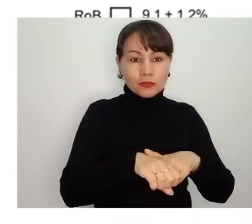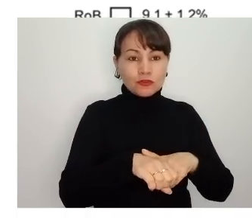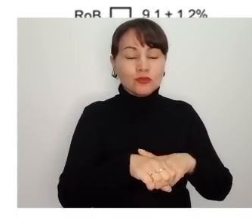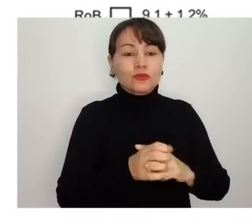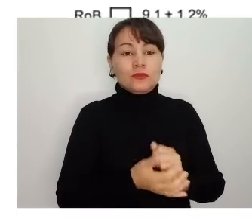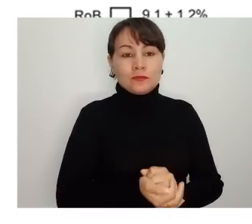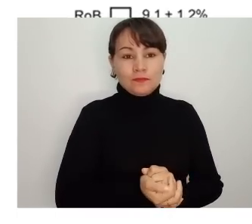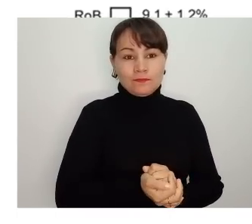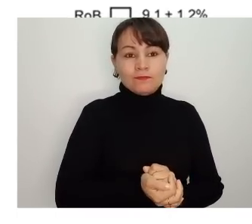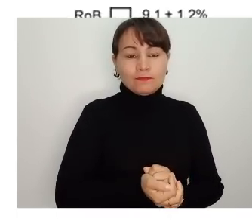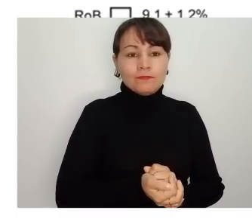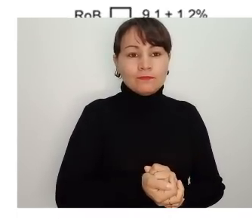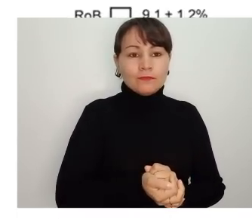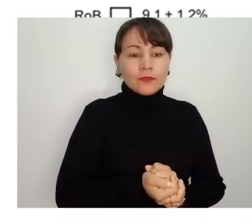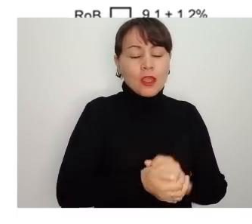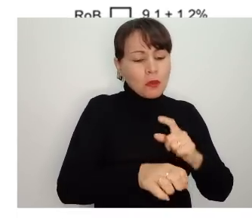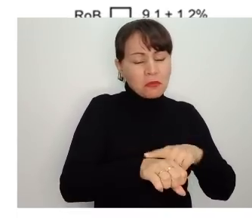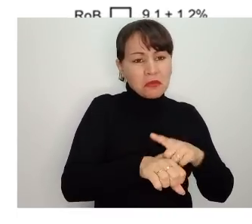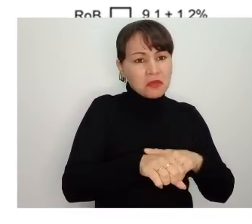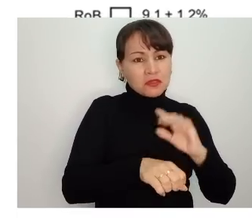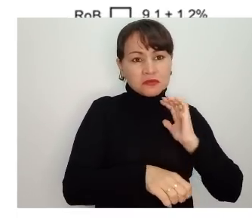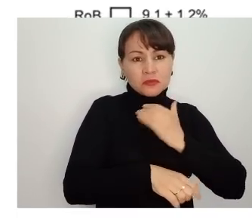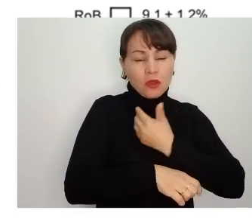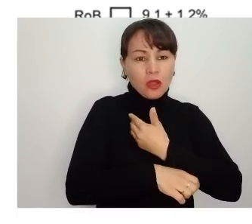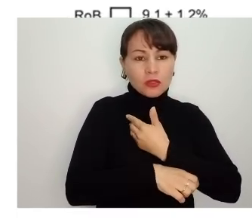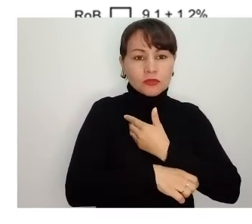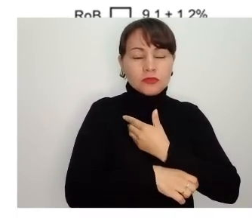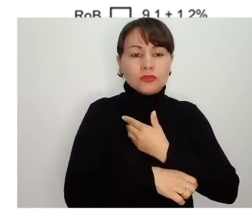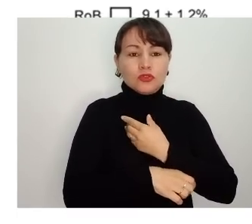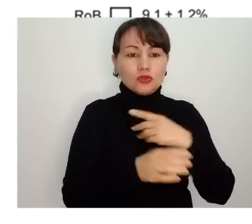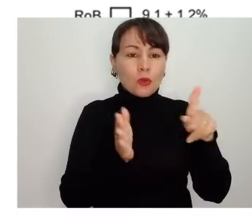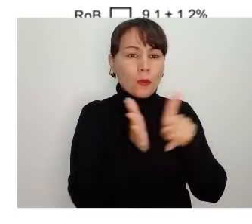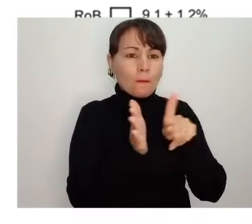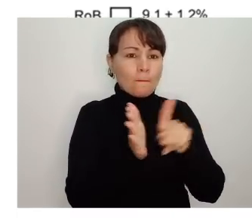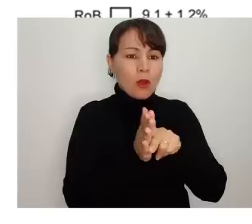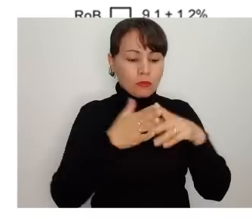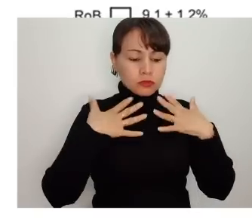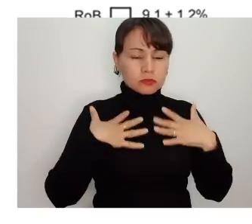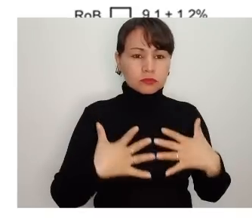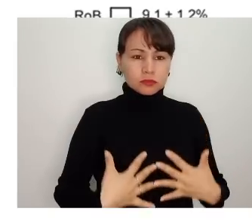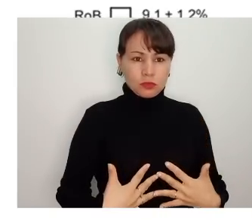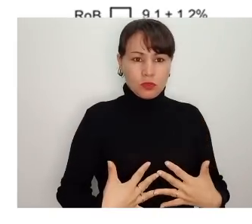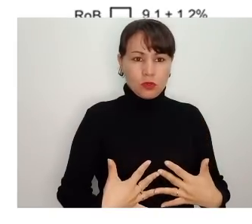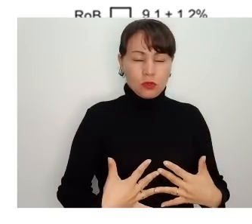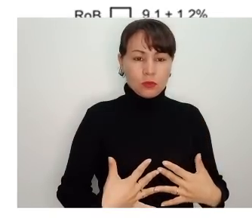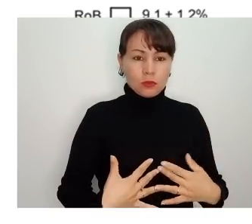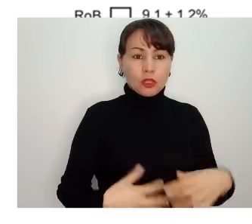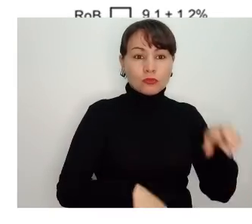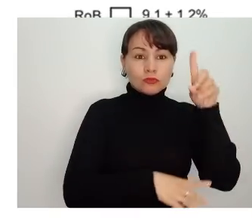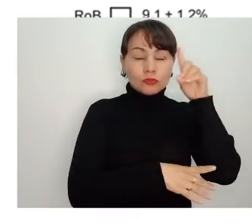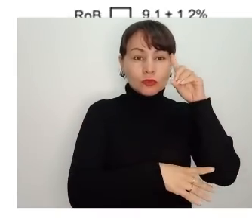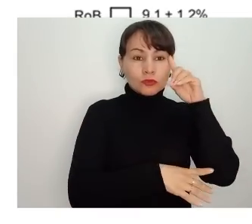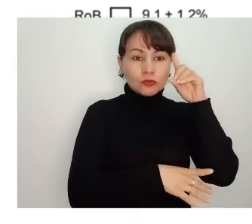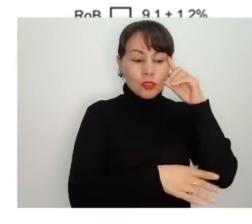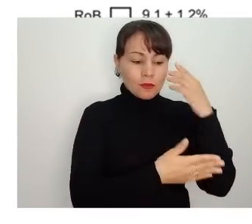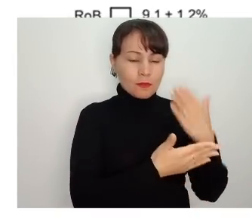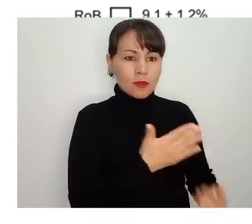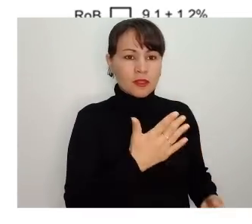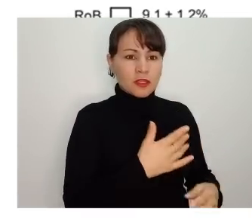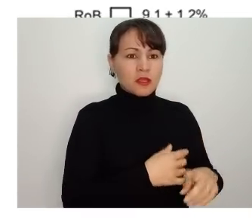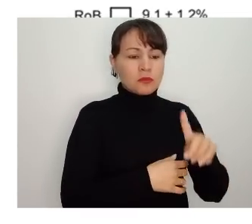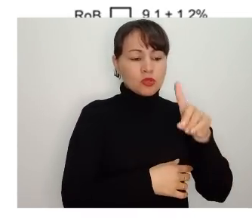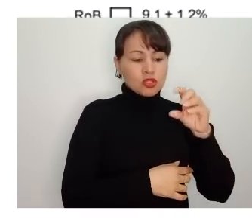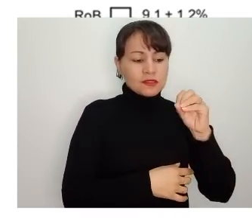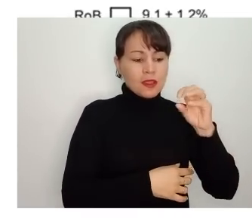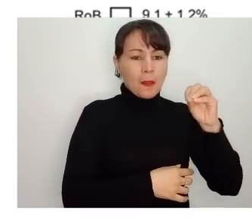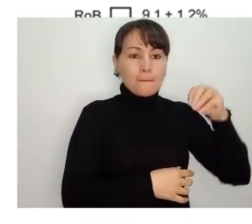situações fisiológicas. É uma situação fisiológica nossa, do próprio organismo. Então, todos os dias, nós perdemos